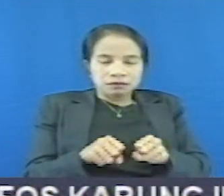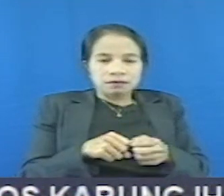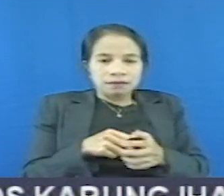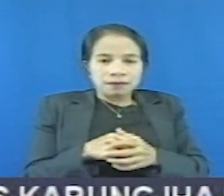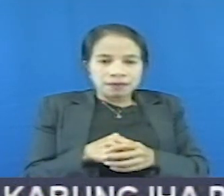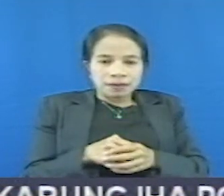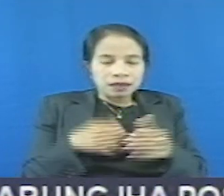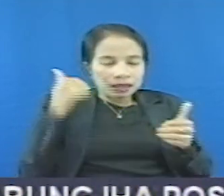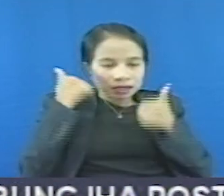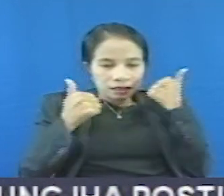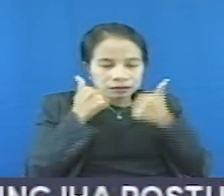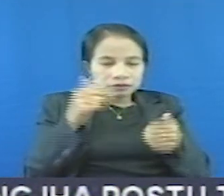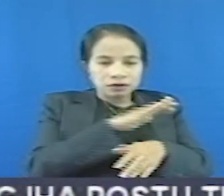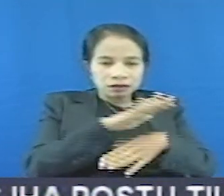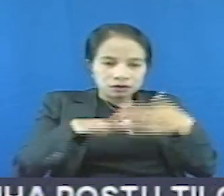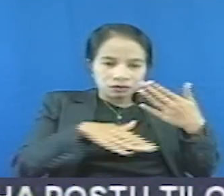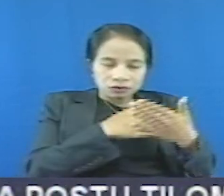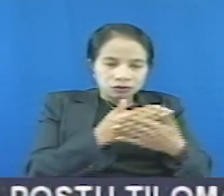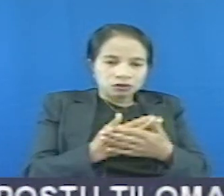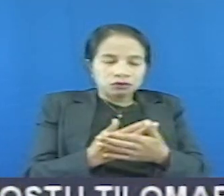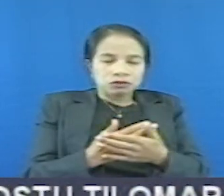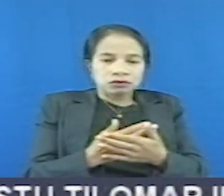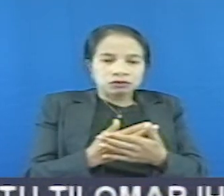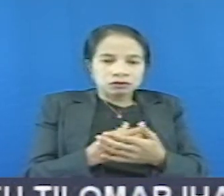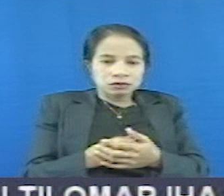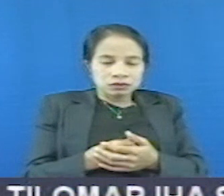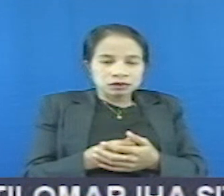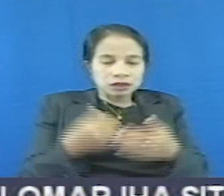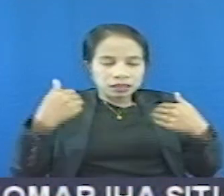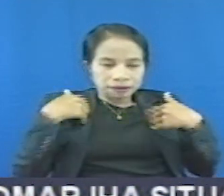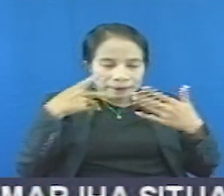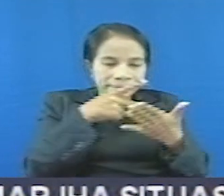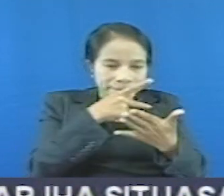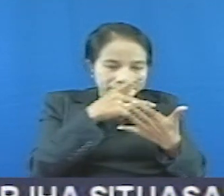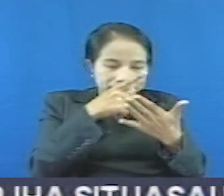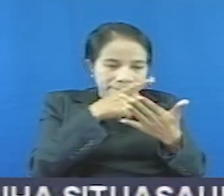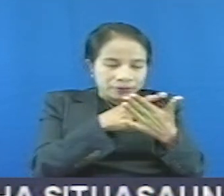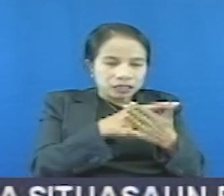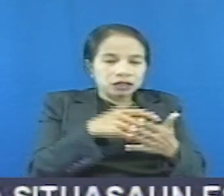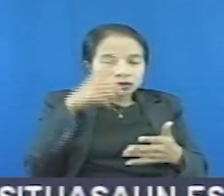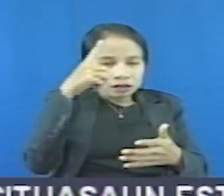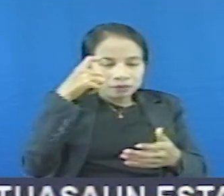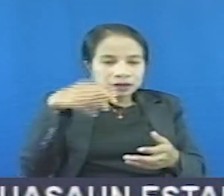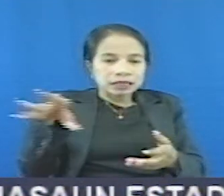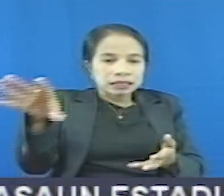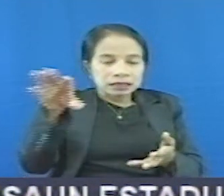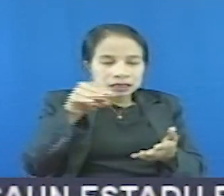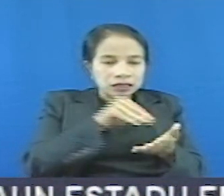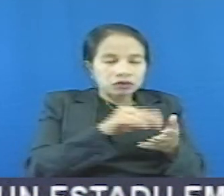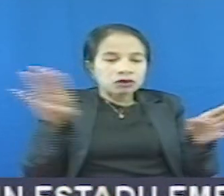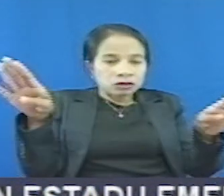katak atividade será hoto sei impedido hoto também ita impõe ona cerca sanitária